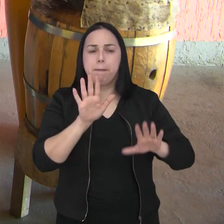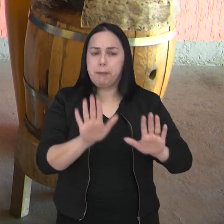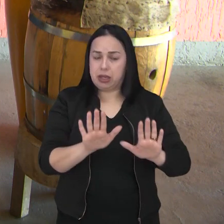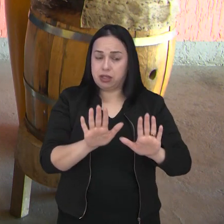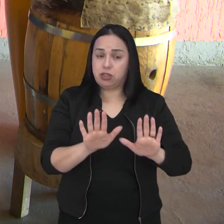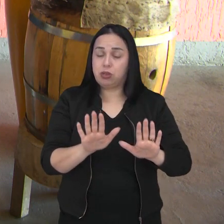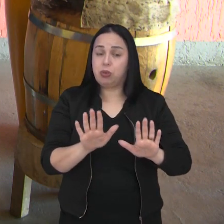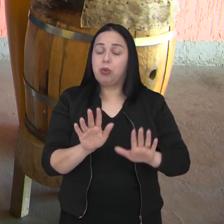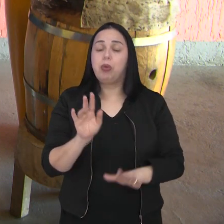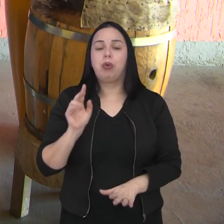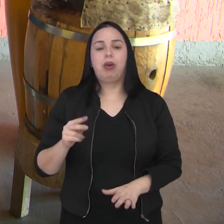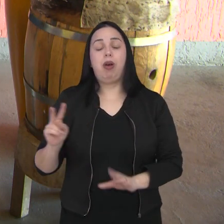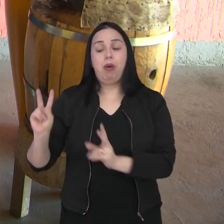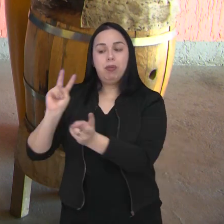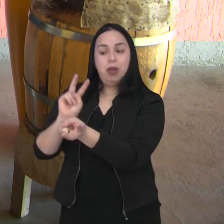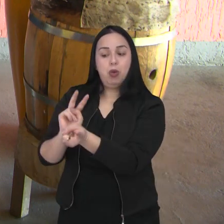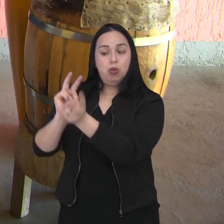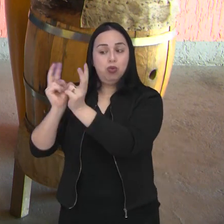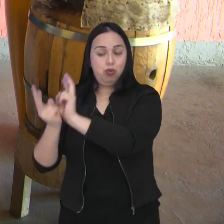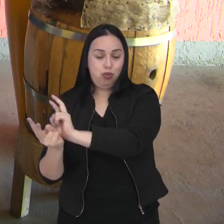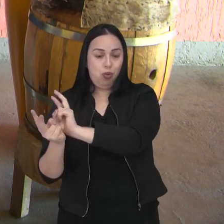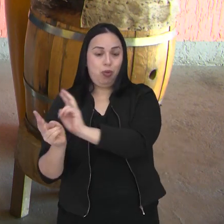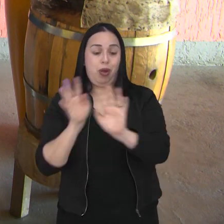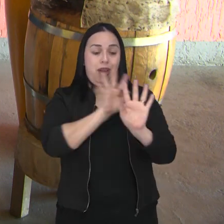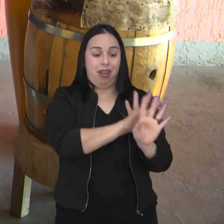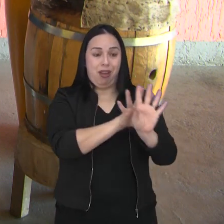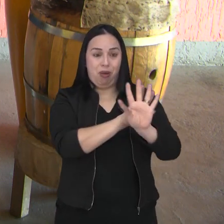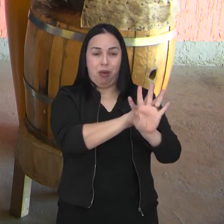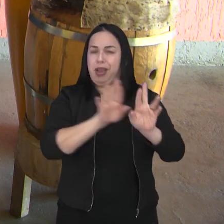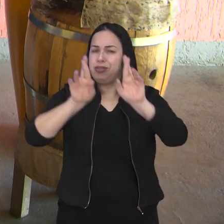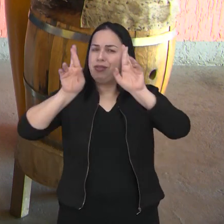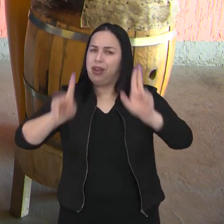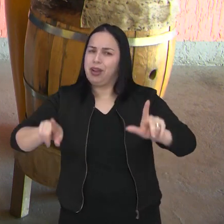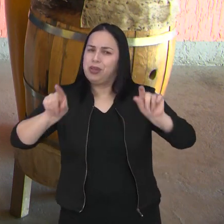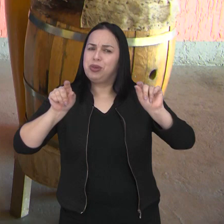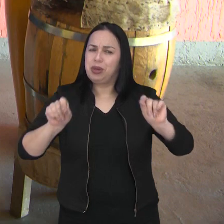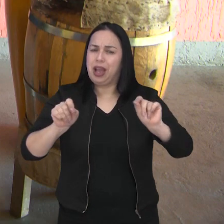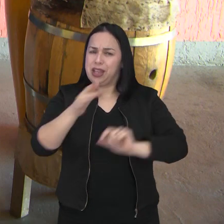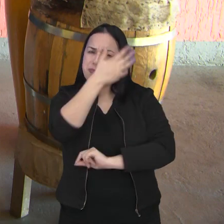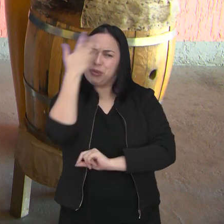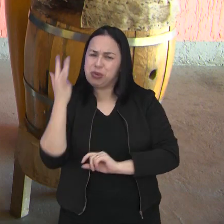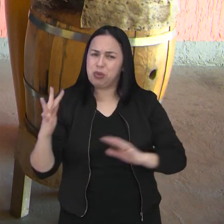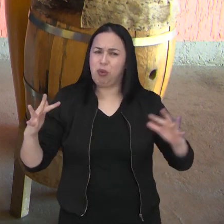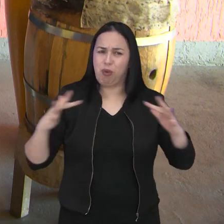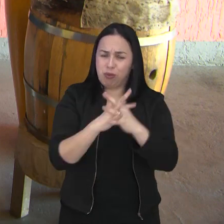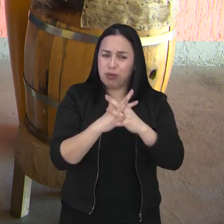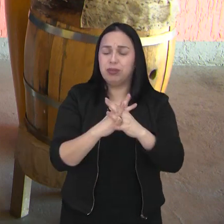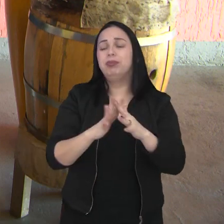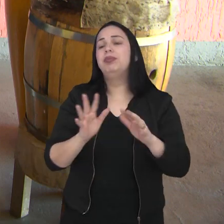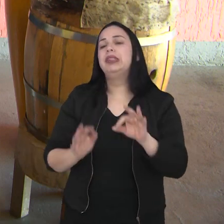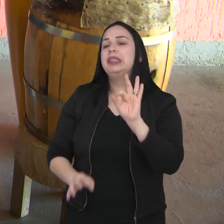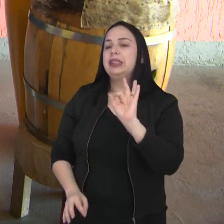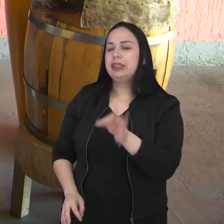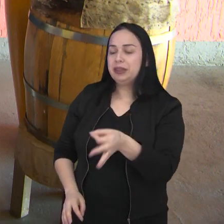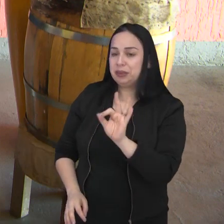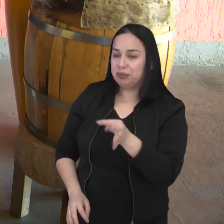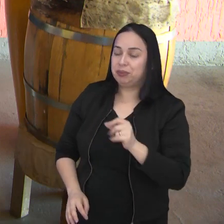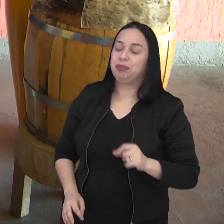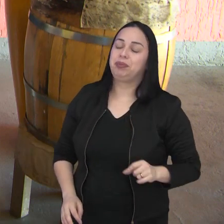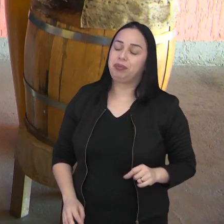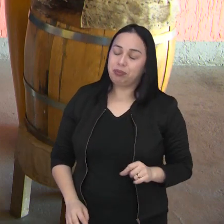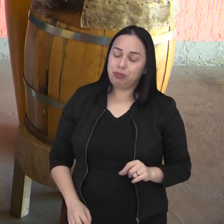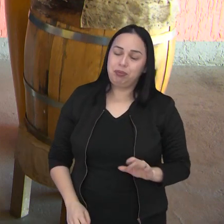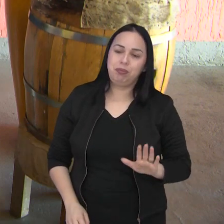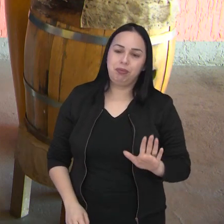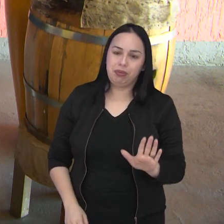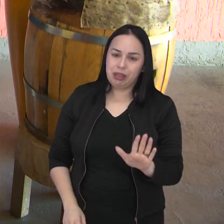diferença e qual é a semelhança da congada para o jongo? Tem semelhança? As pessoas confundem? Tem pessoas que